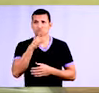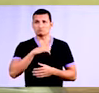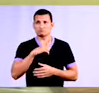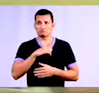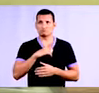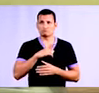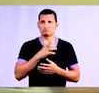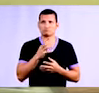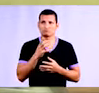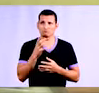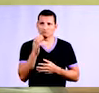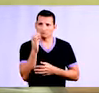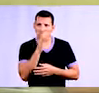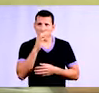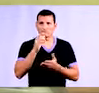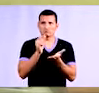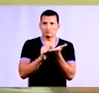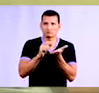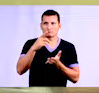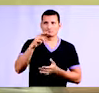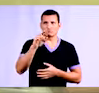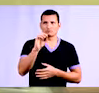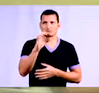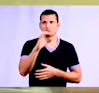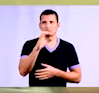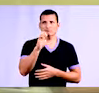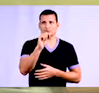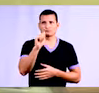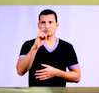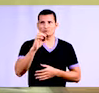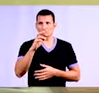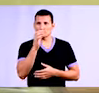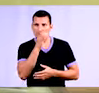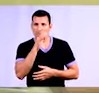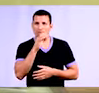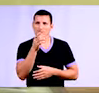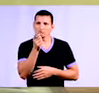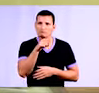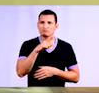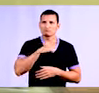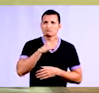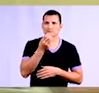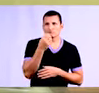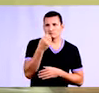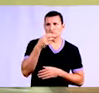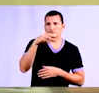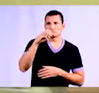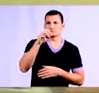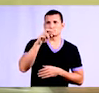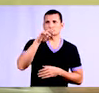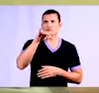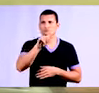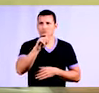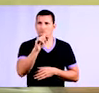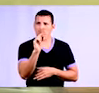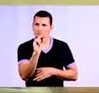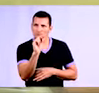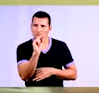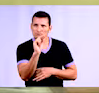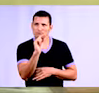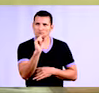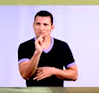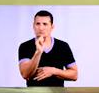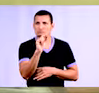super rápido, tá certo? Um disco SSD e ter uma memória fraca ou então pouco espaço de